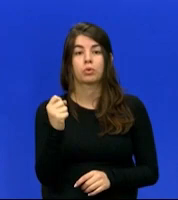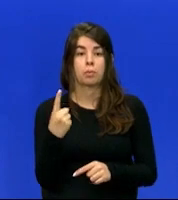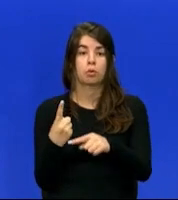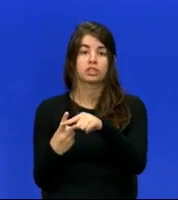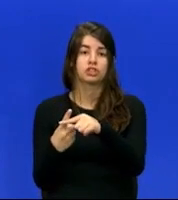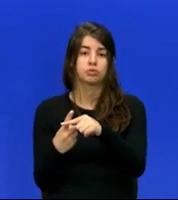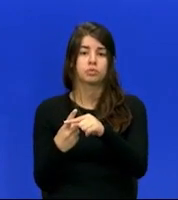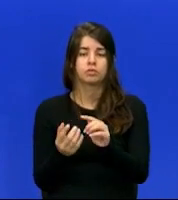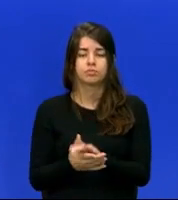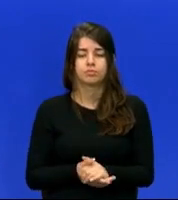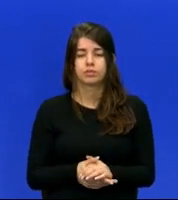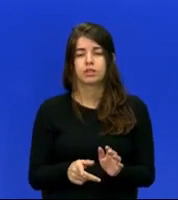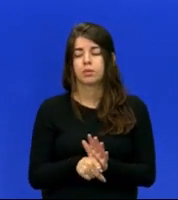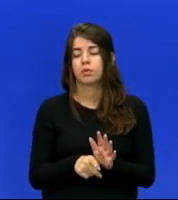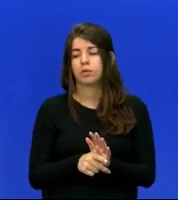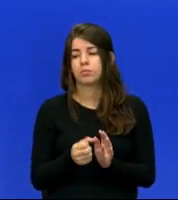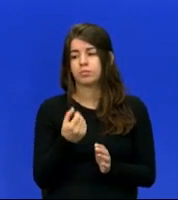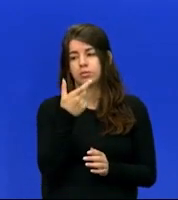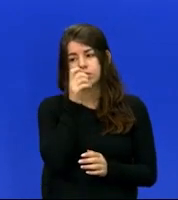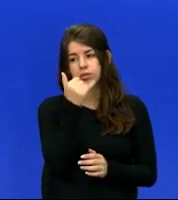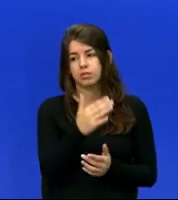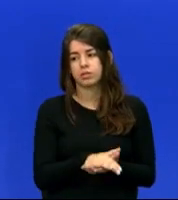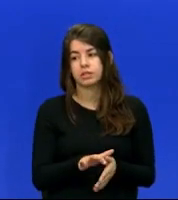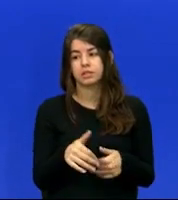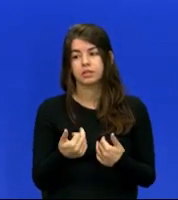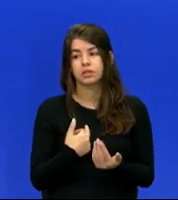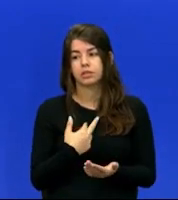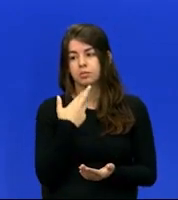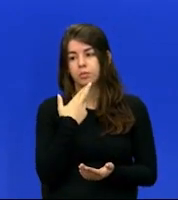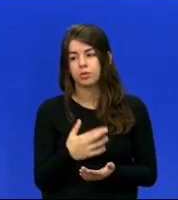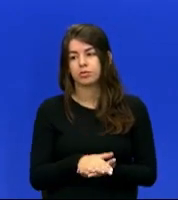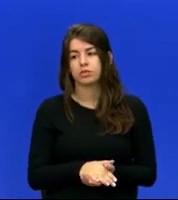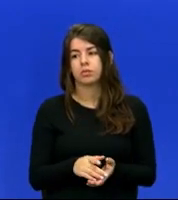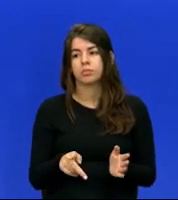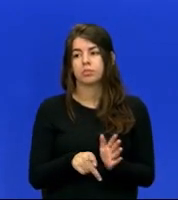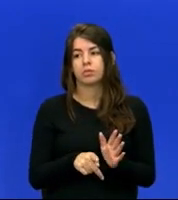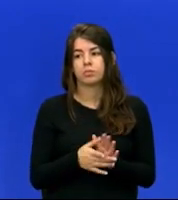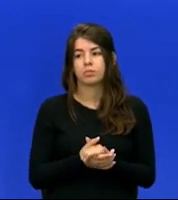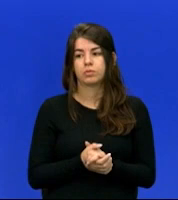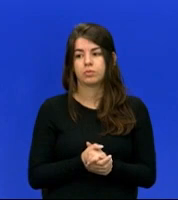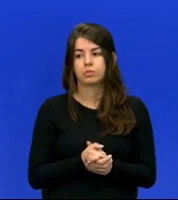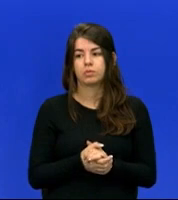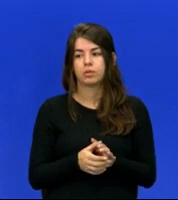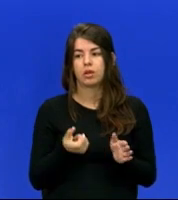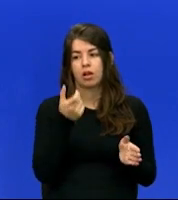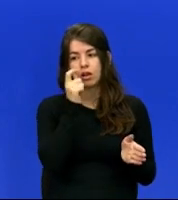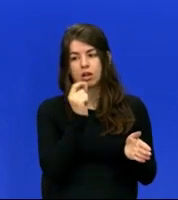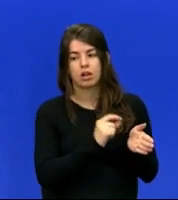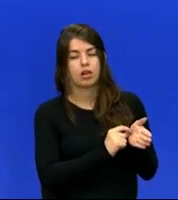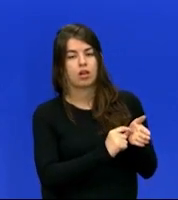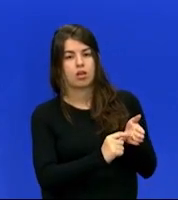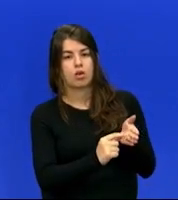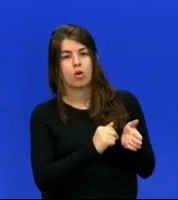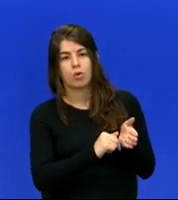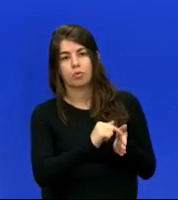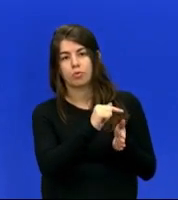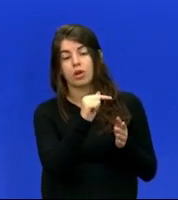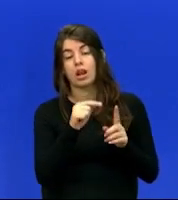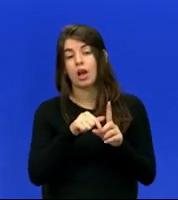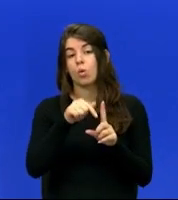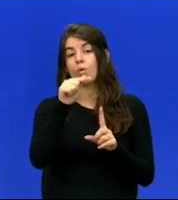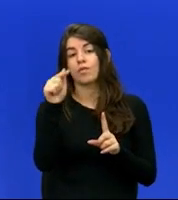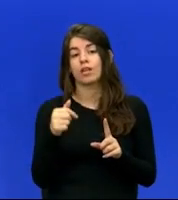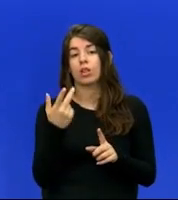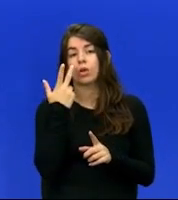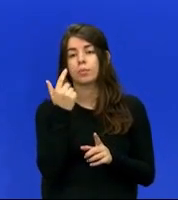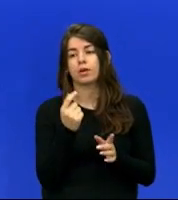positivo, que é 1,08. Sendo assim, o correspondente na minha curva normal, na minha